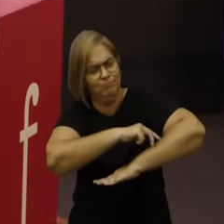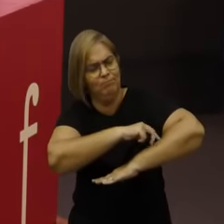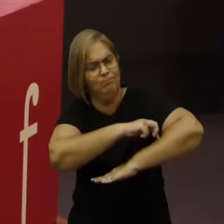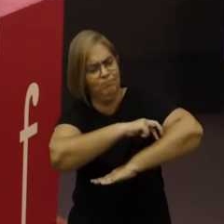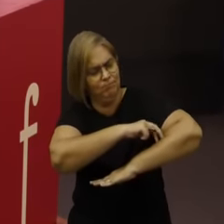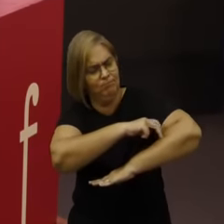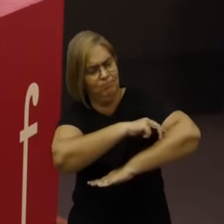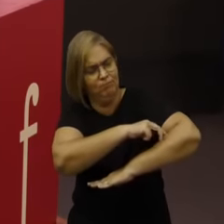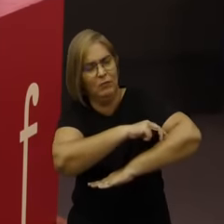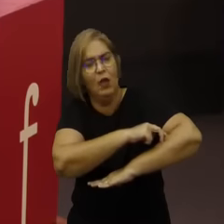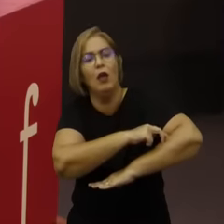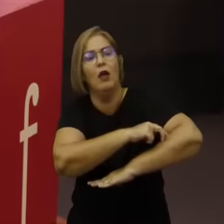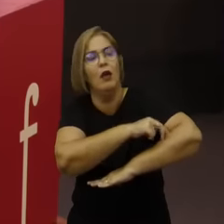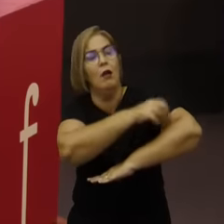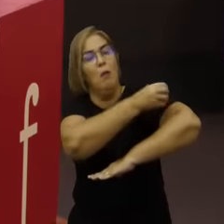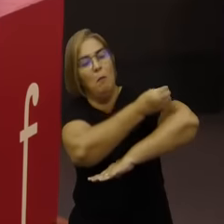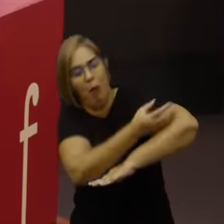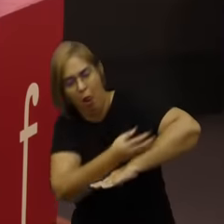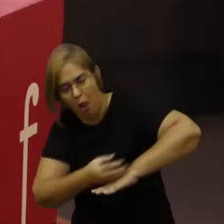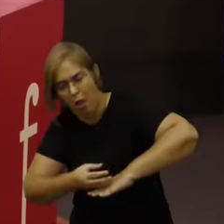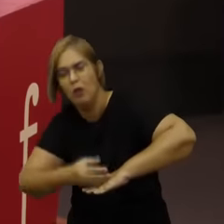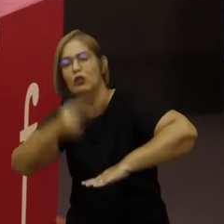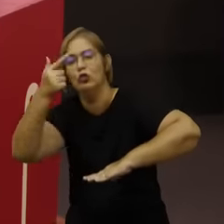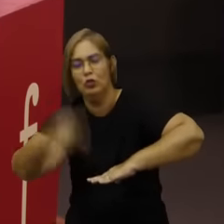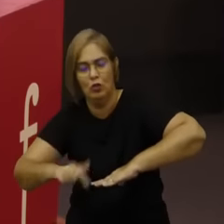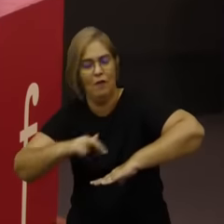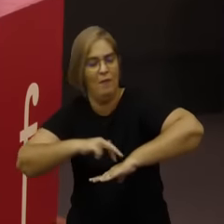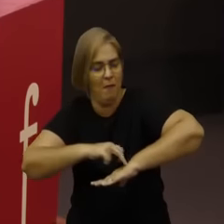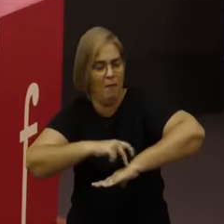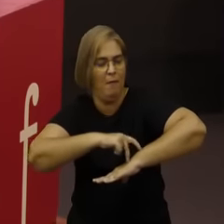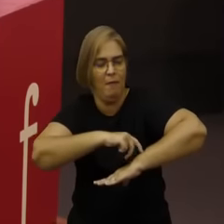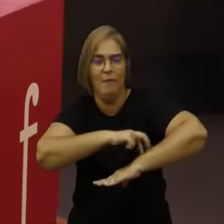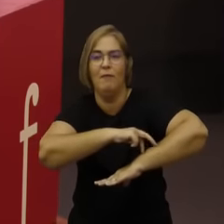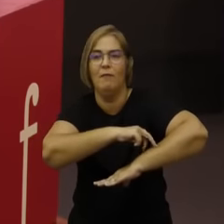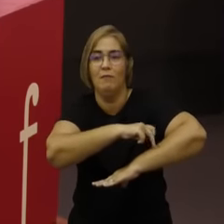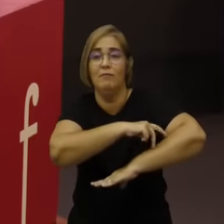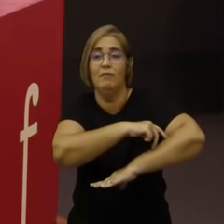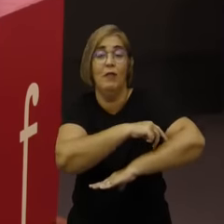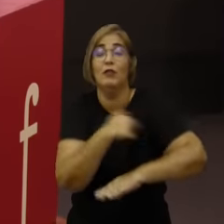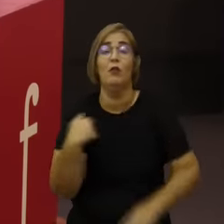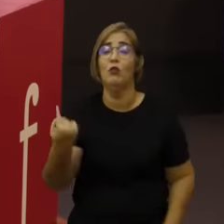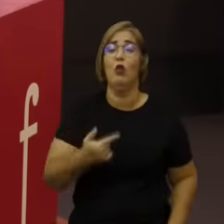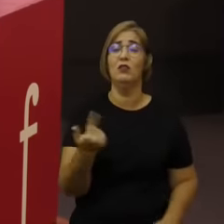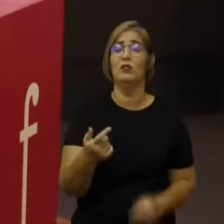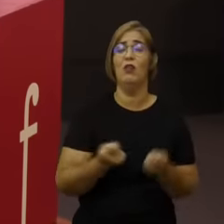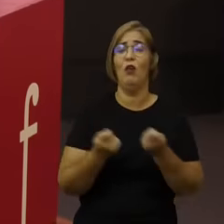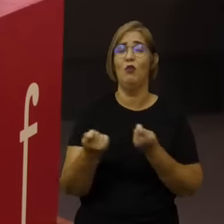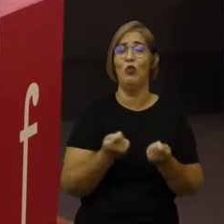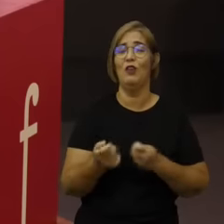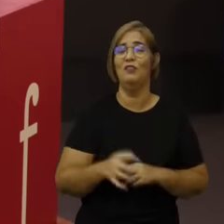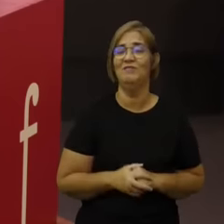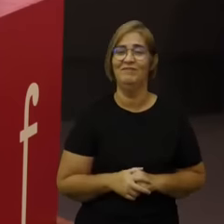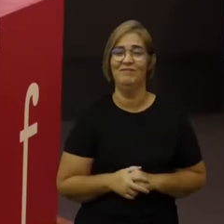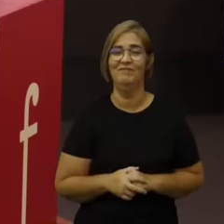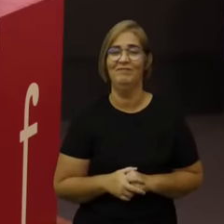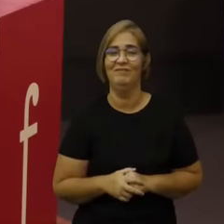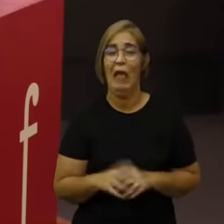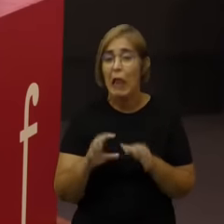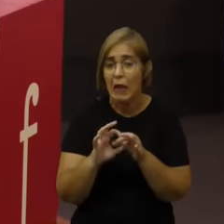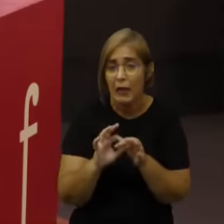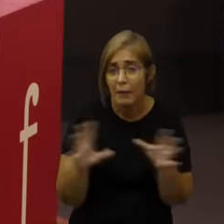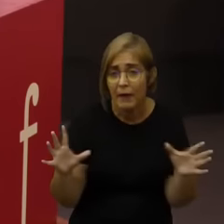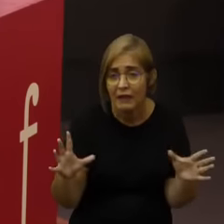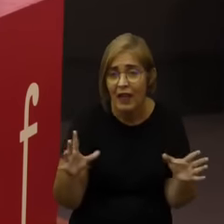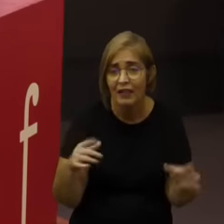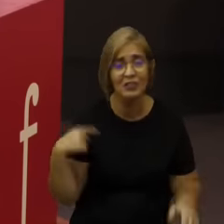dominar, não é, as forças da nossa finitude ou mesmo totalmente a nossa liberdade ou o próprio mundo que nos